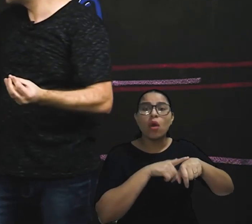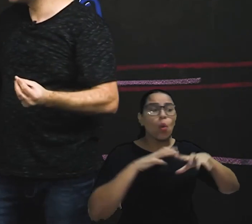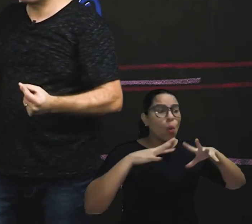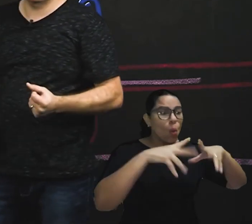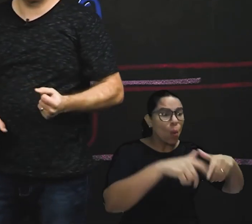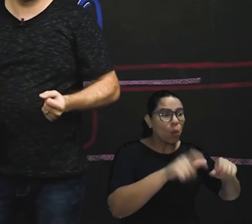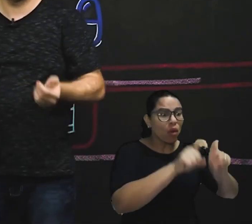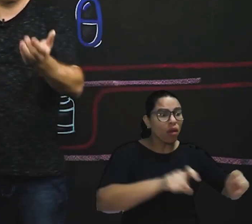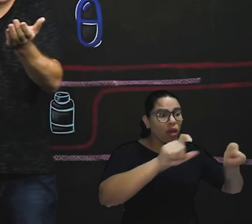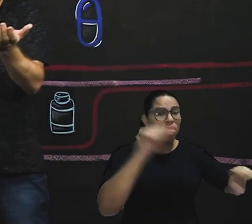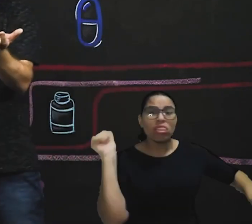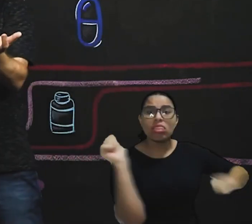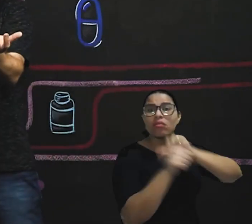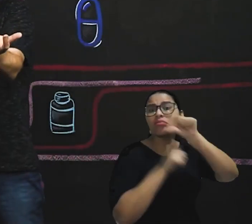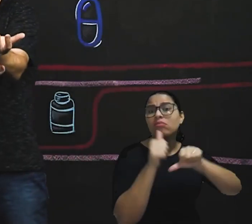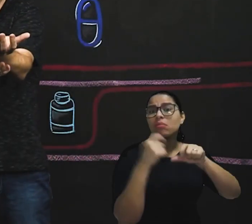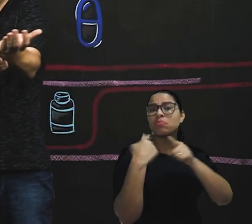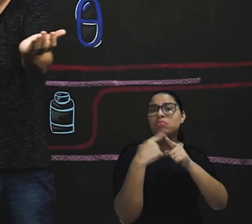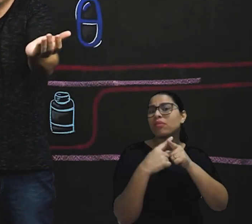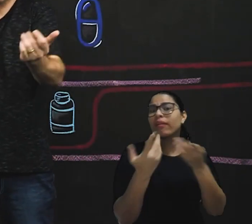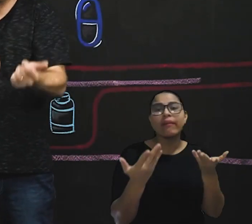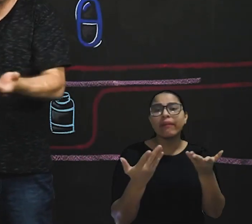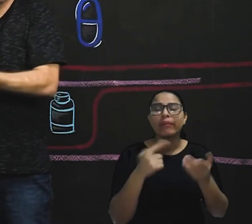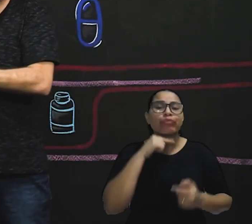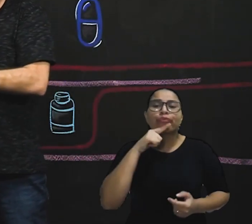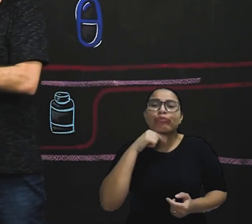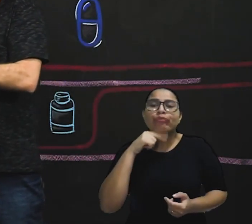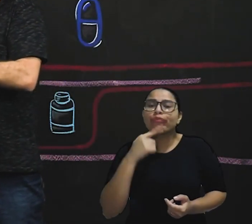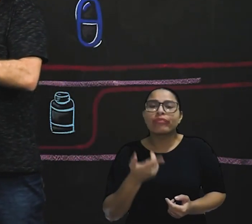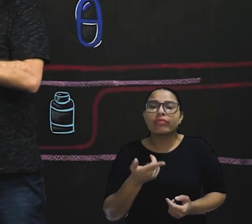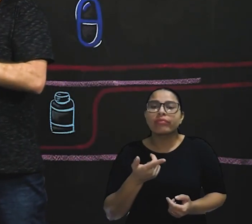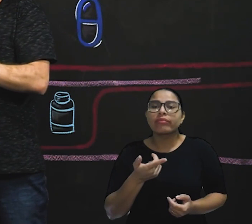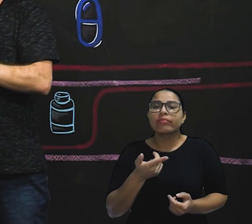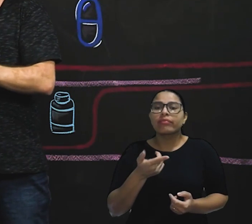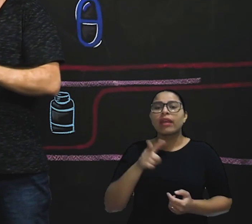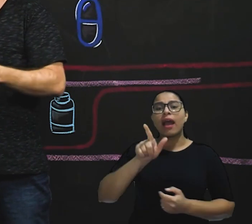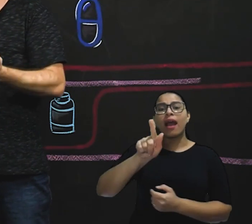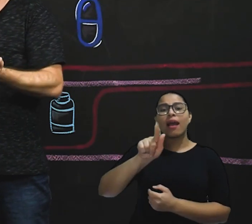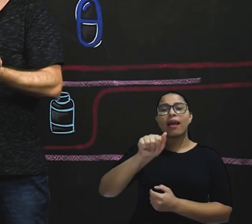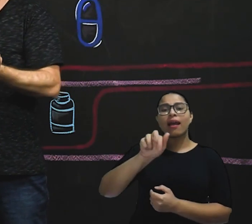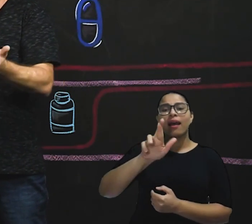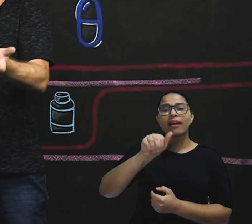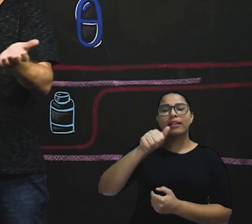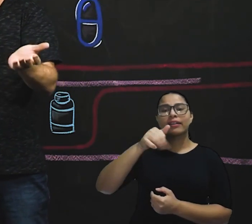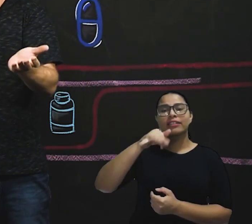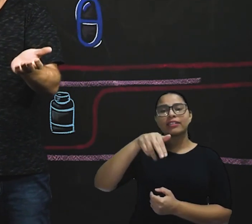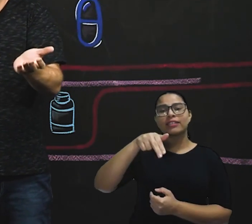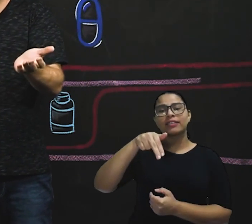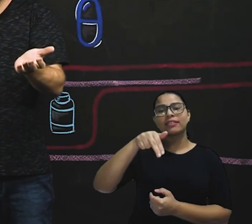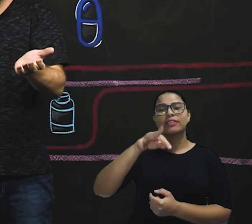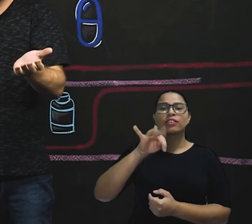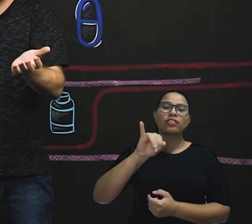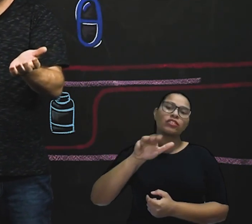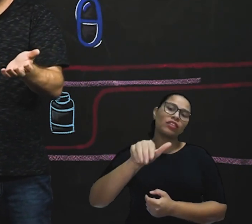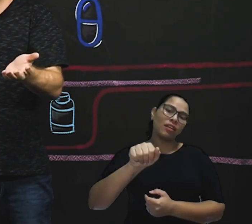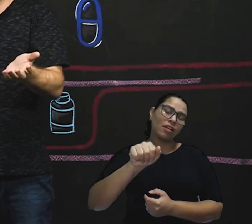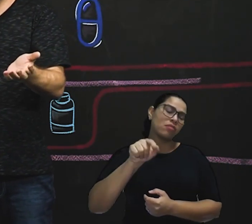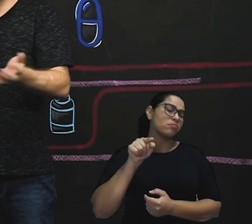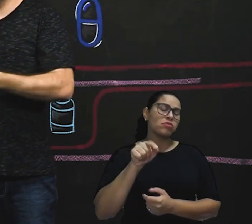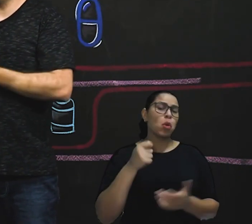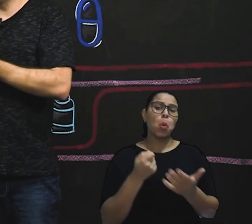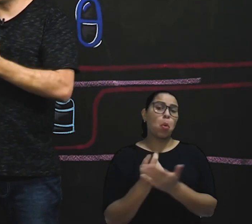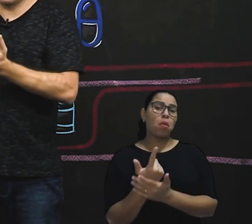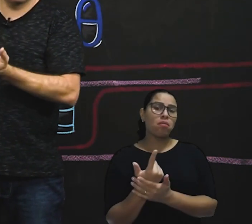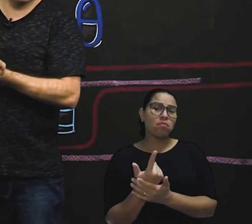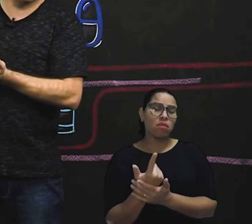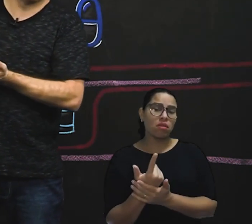da obsolescência programada. A própria garantia do produto que tem é justamente baseado nisso. Se você compra um produto, pela teoria